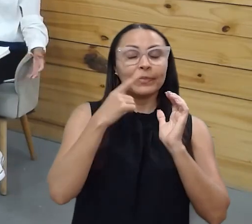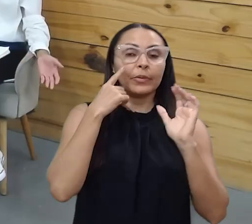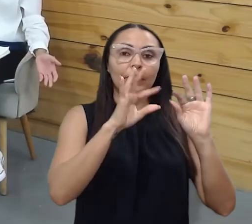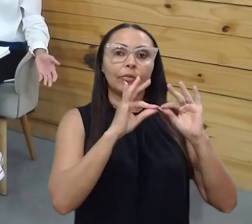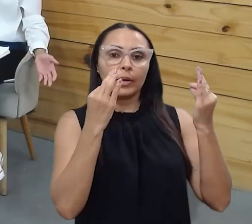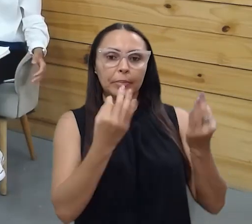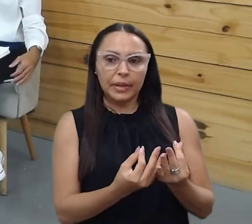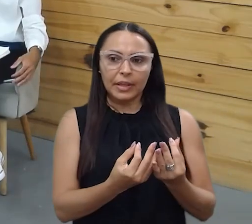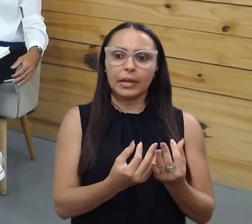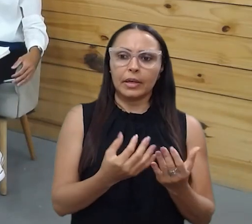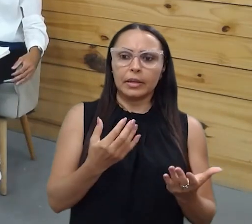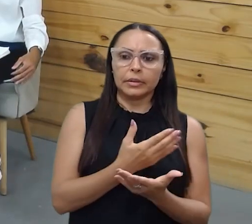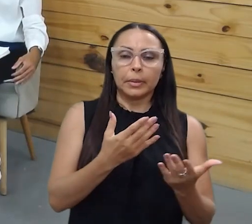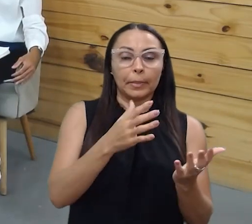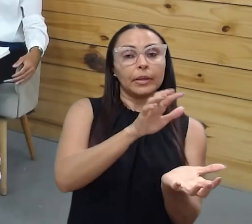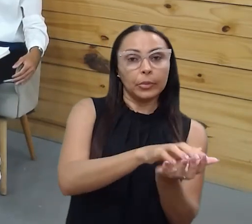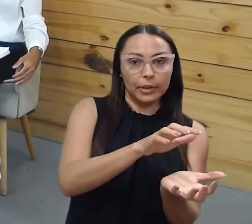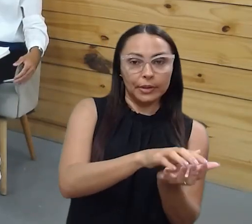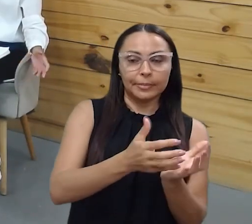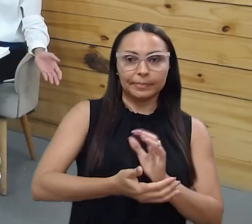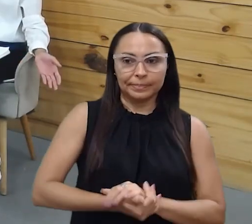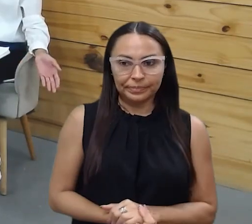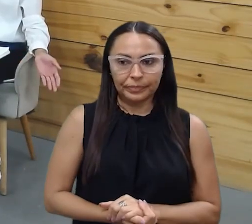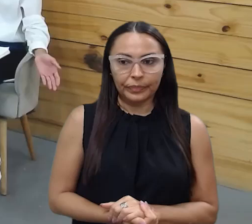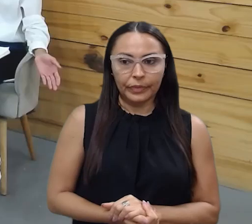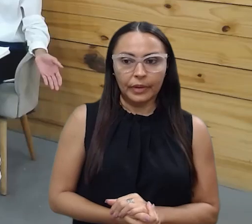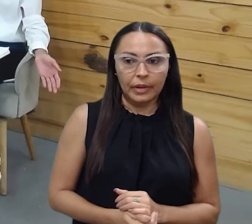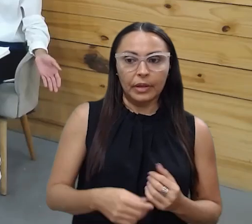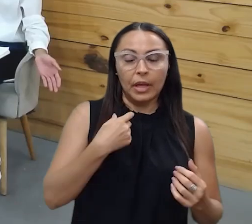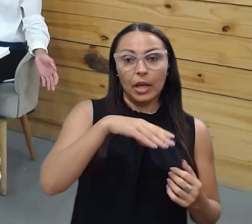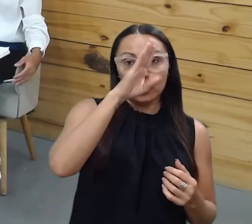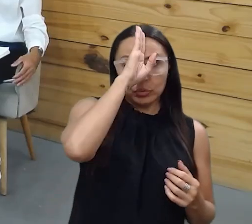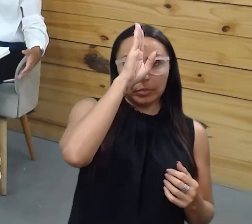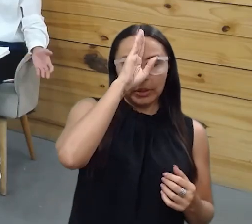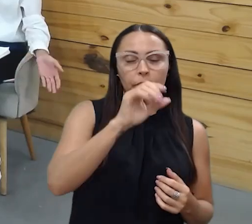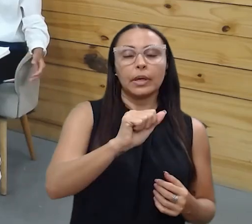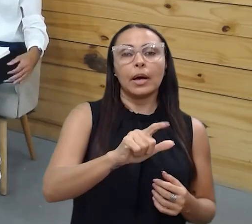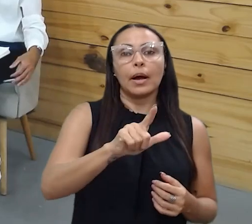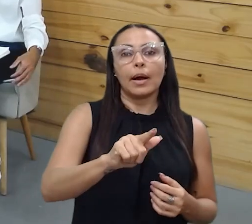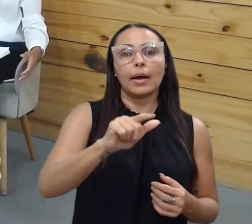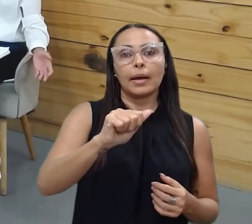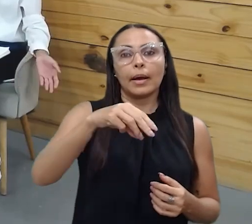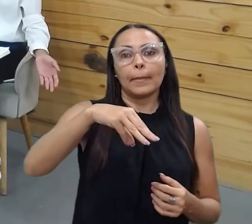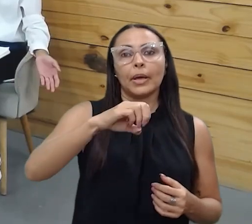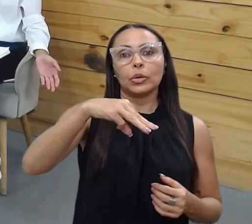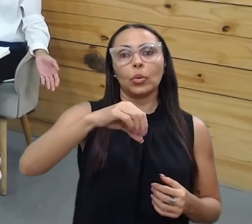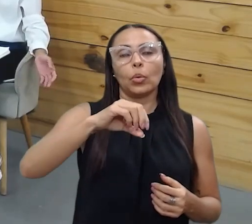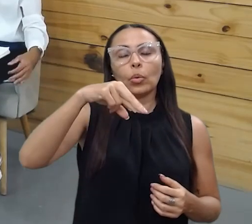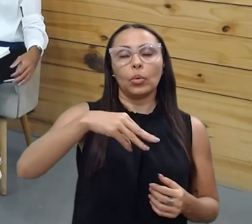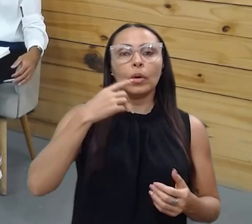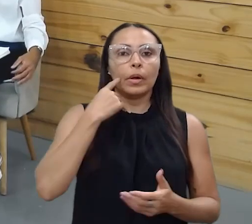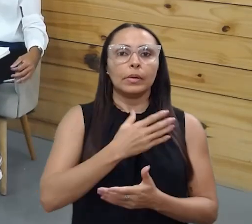família da elite pernambucana, sobrinho de Agamenon Magalhães, político importante, filho do